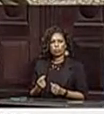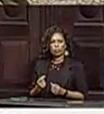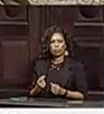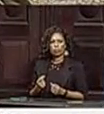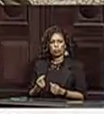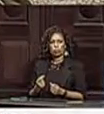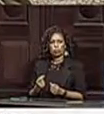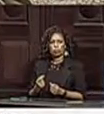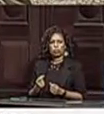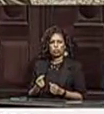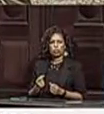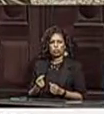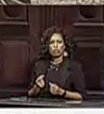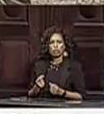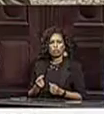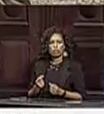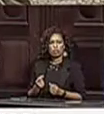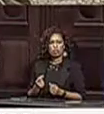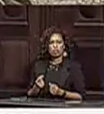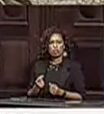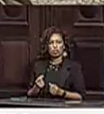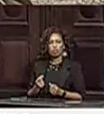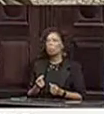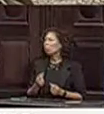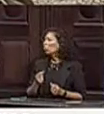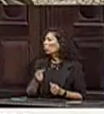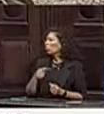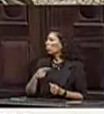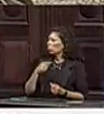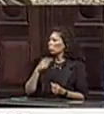conheci K.O. quando eu era estudante